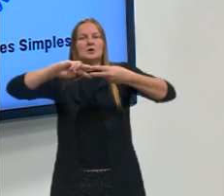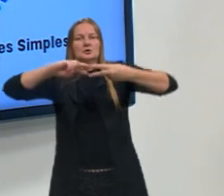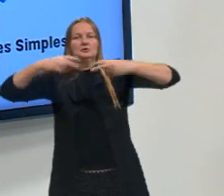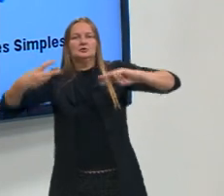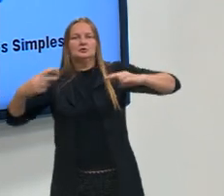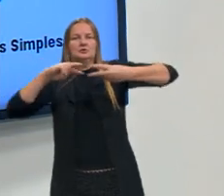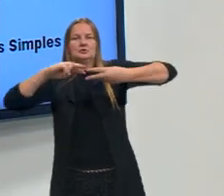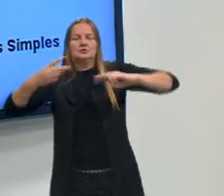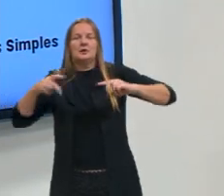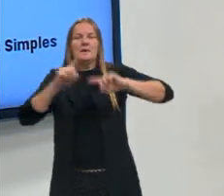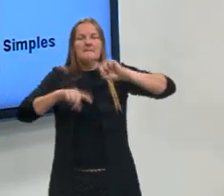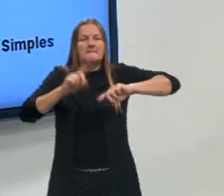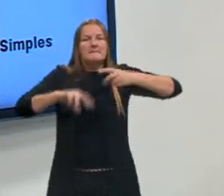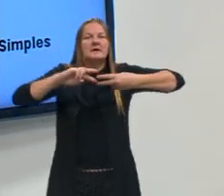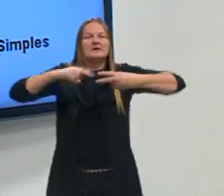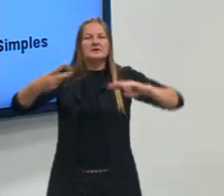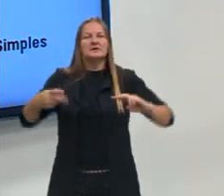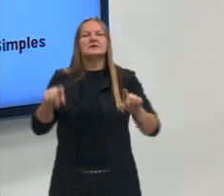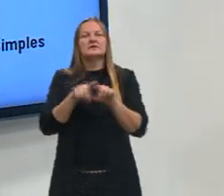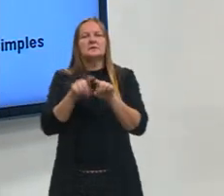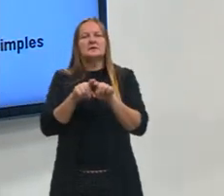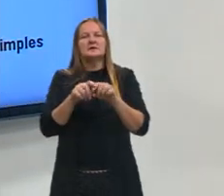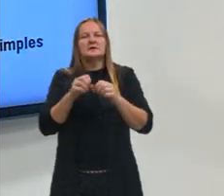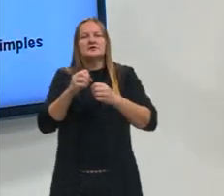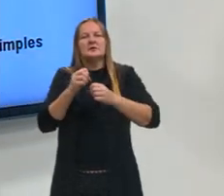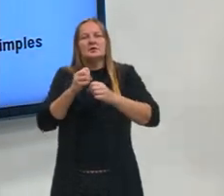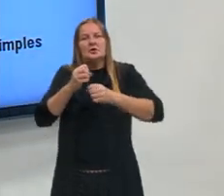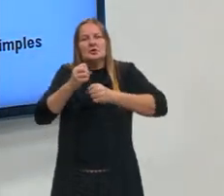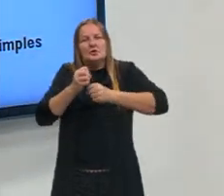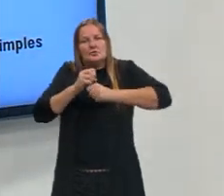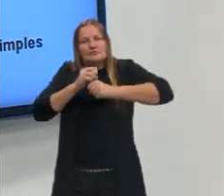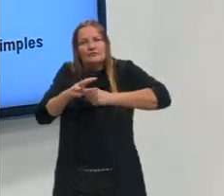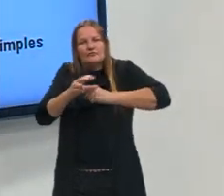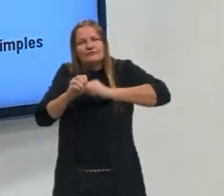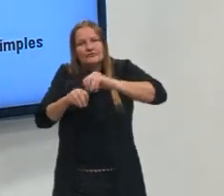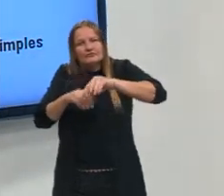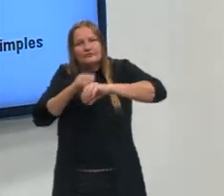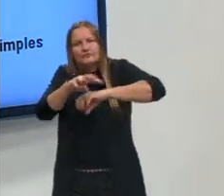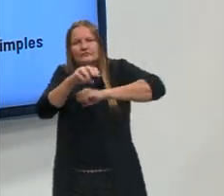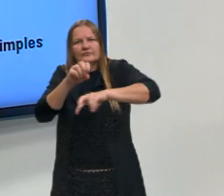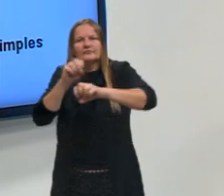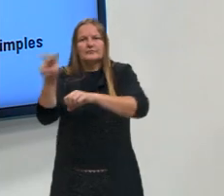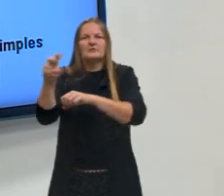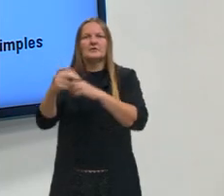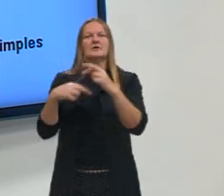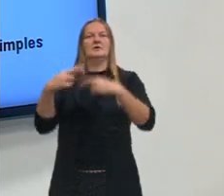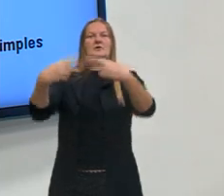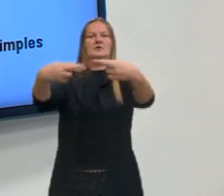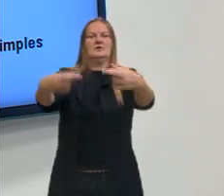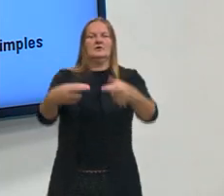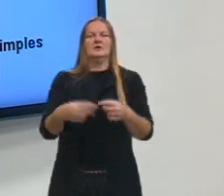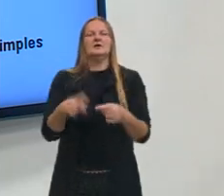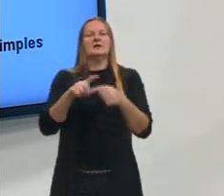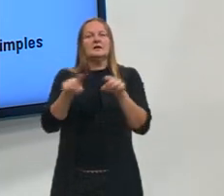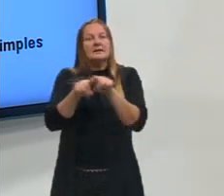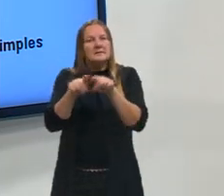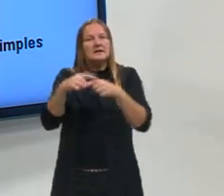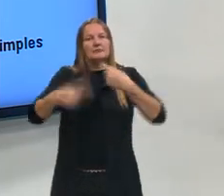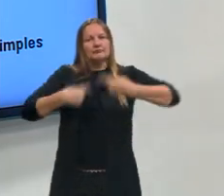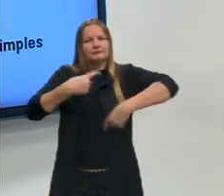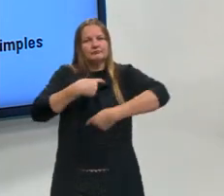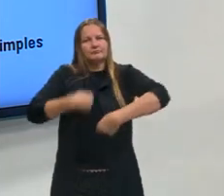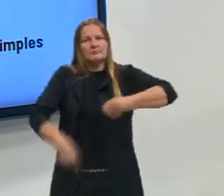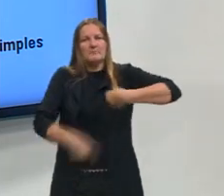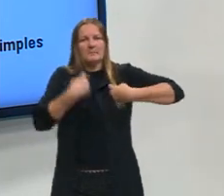por eles possuem a capacidade de replicação né que seria uma reprodução ah e também metabolismo Tá